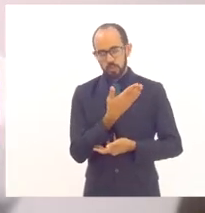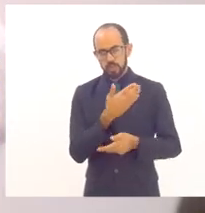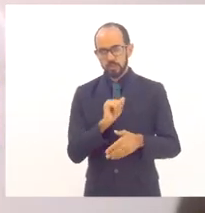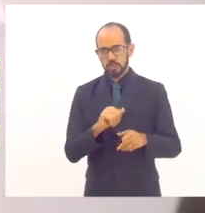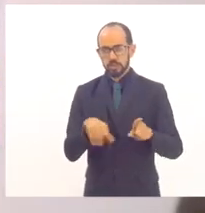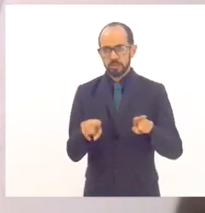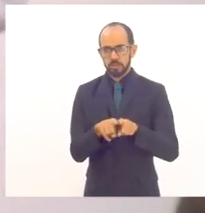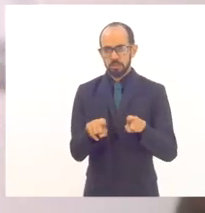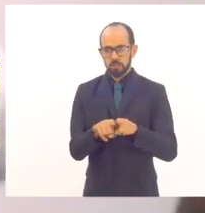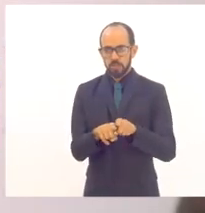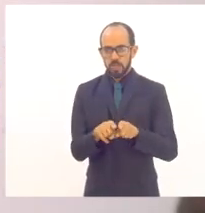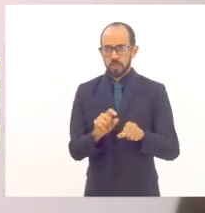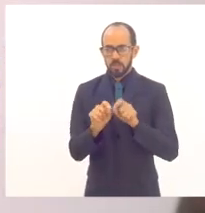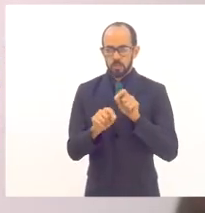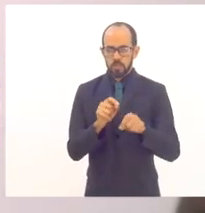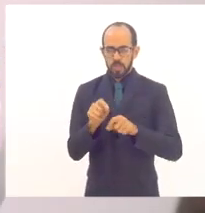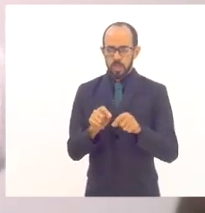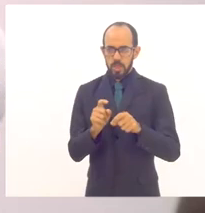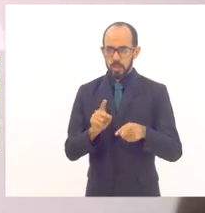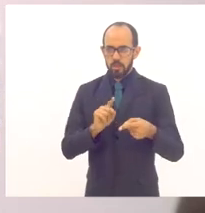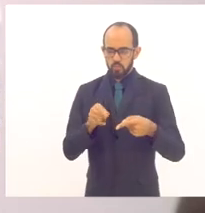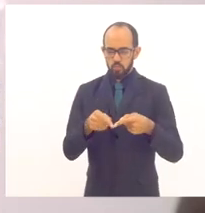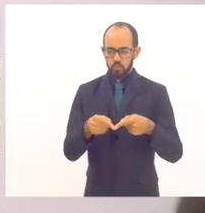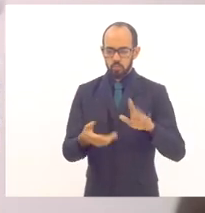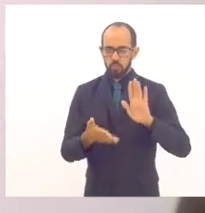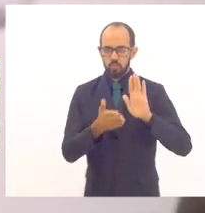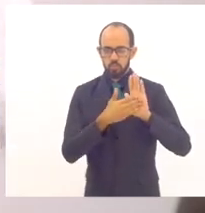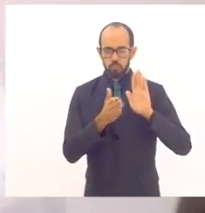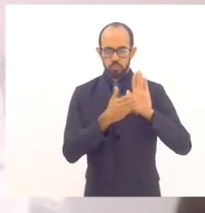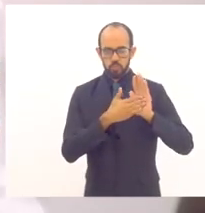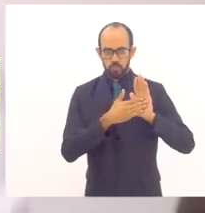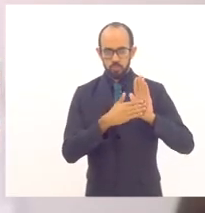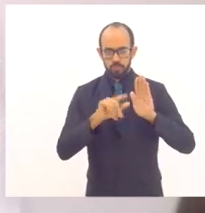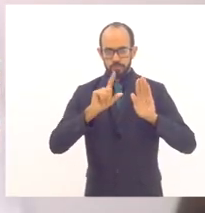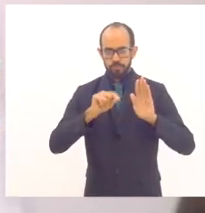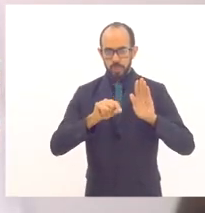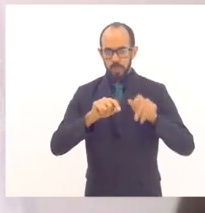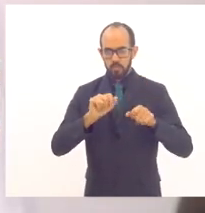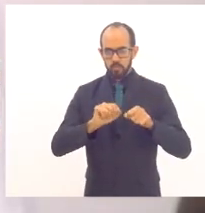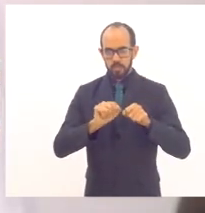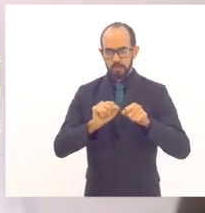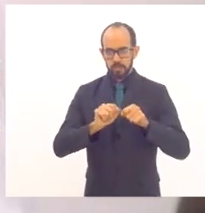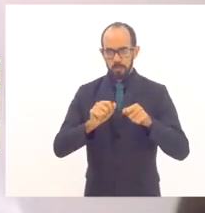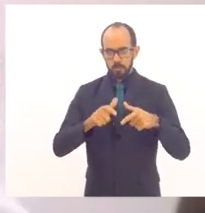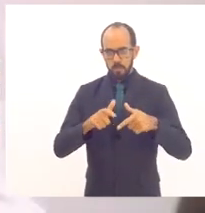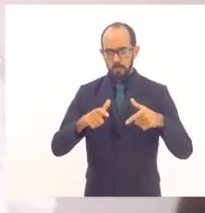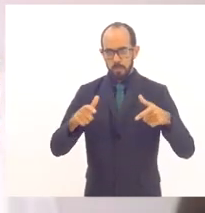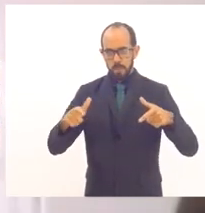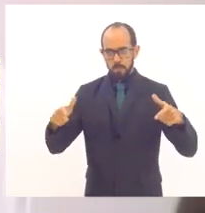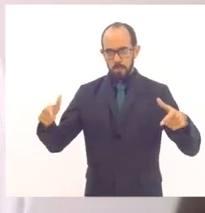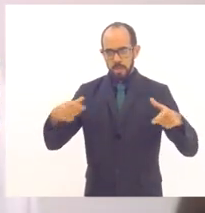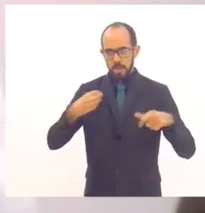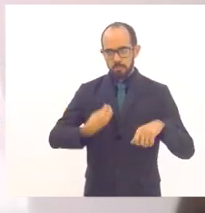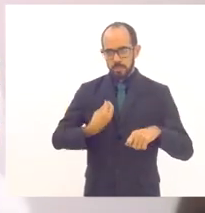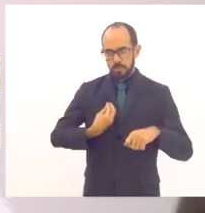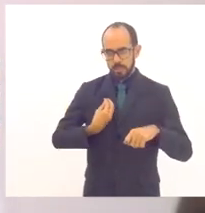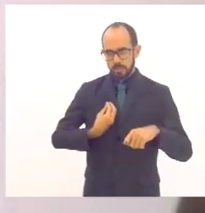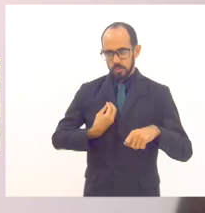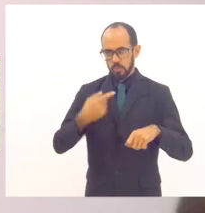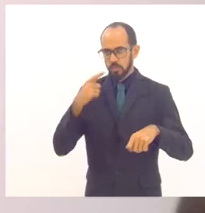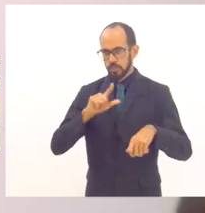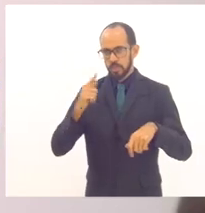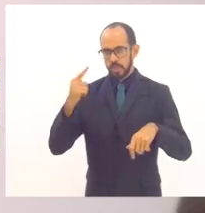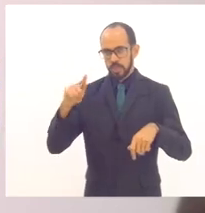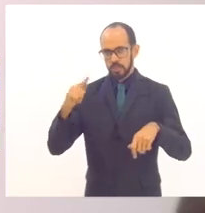e dentro daquilo que se pretende, que é de ampliar o escopo da participação, garantir melhor